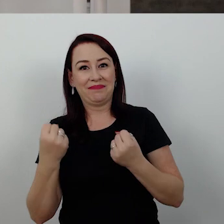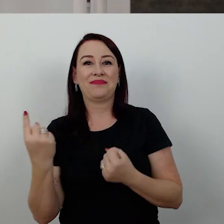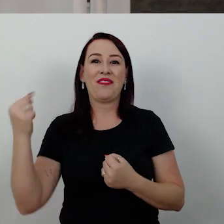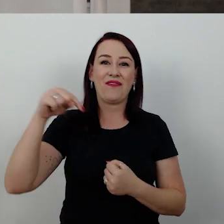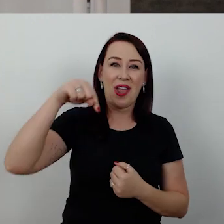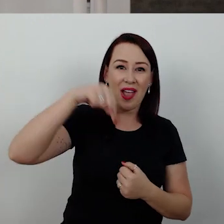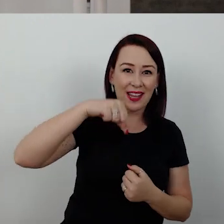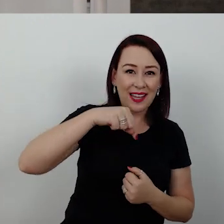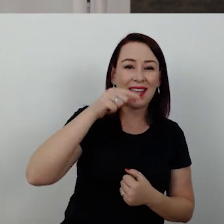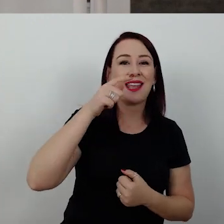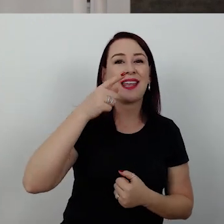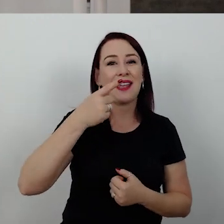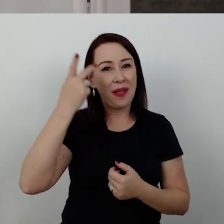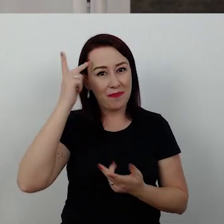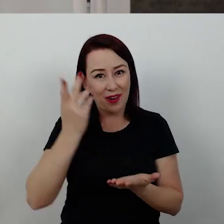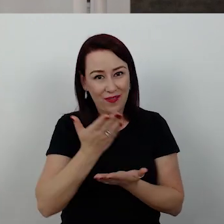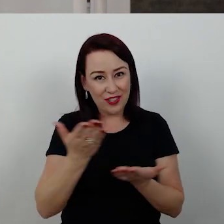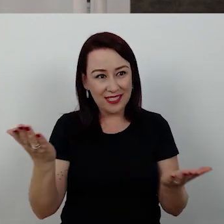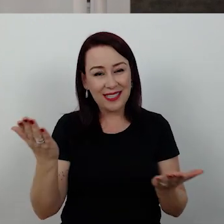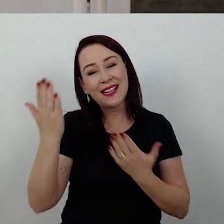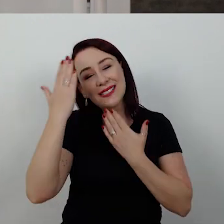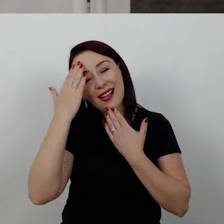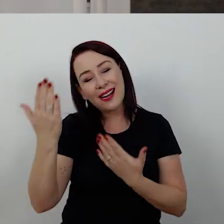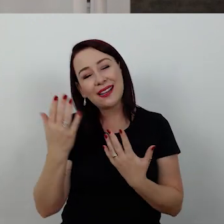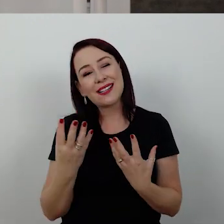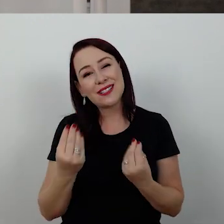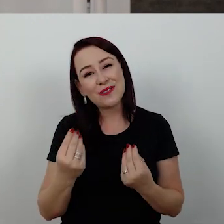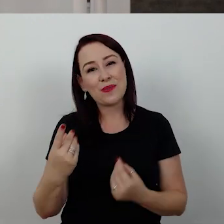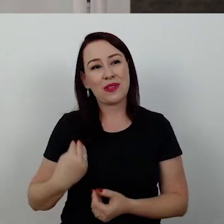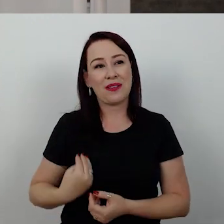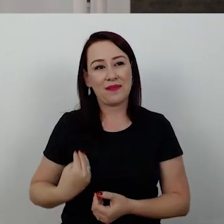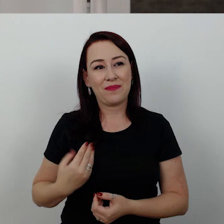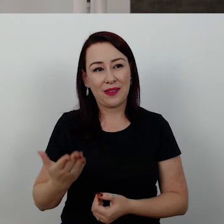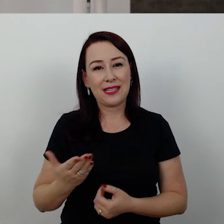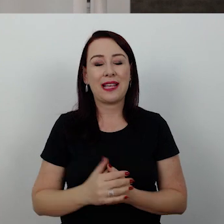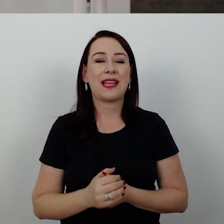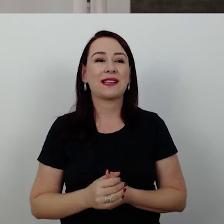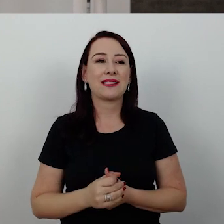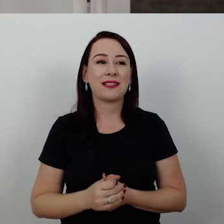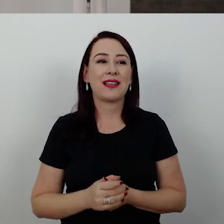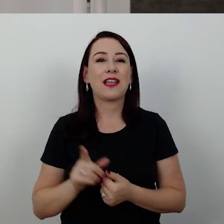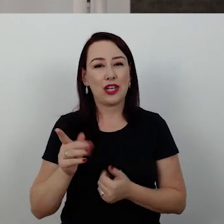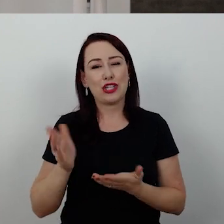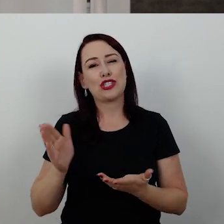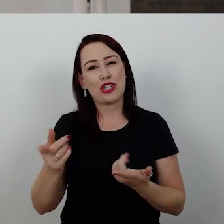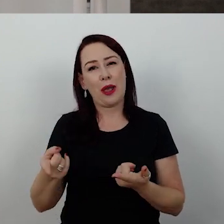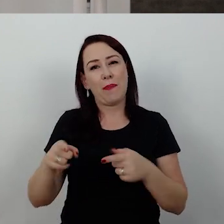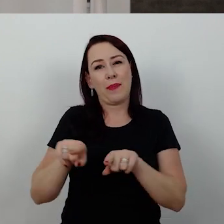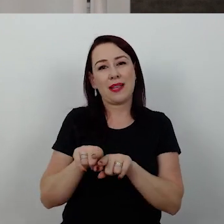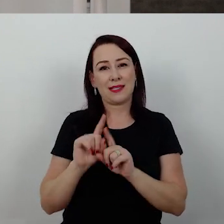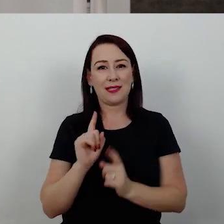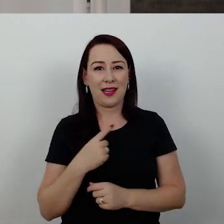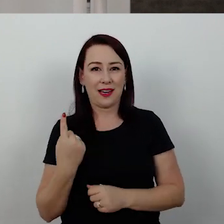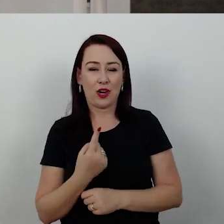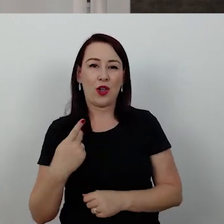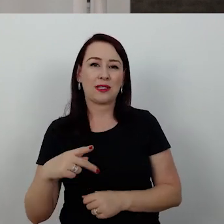por vocês que estão assistindo. E agradecer imensamente a sua presença, principalmente nessa circunstância, você que já é parceira,